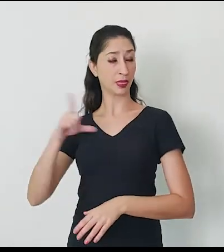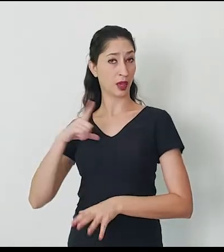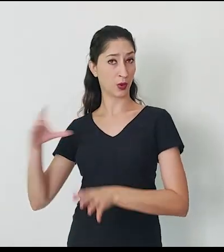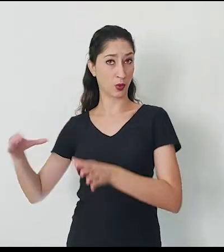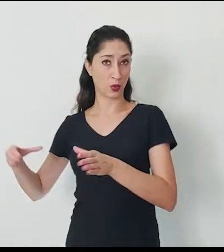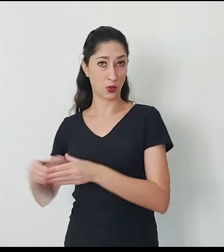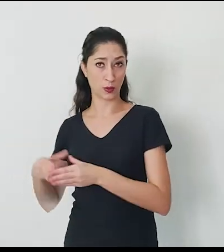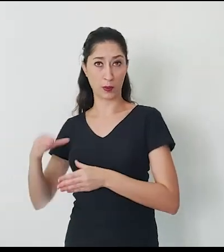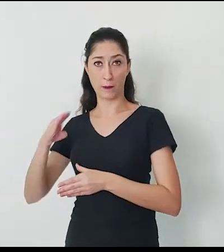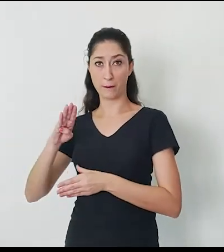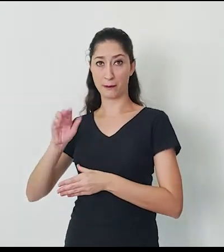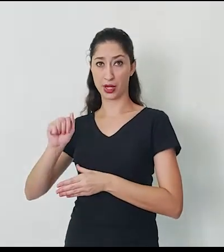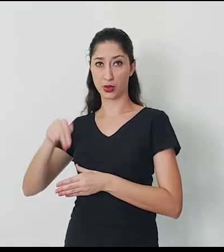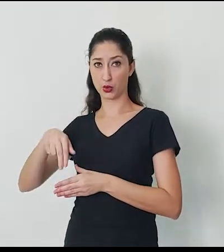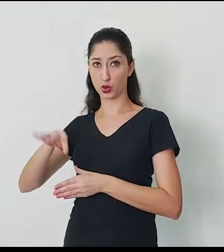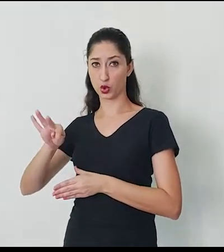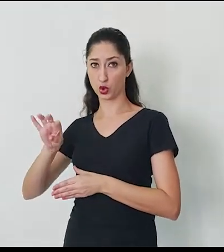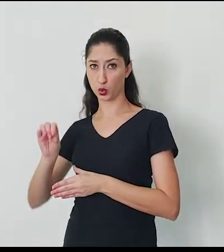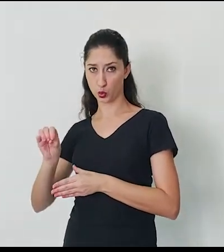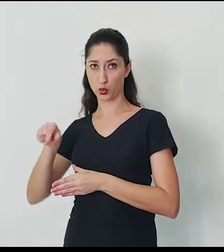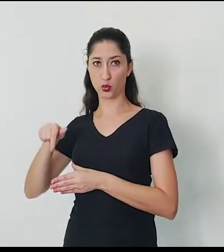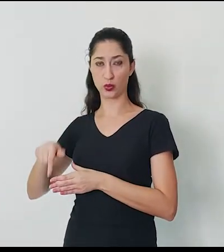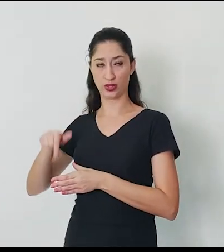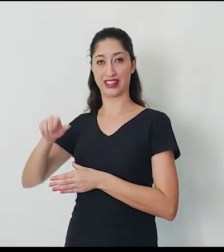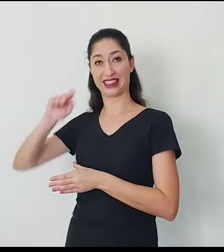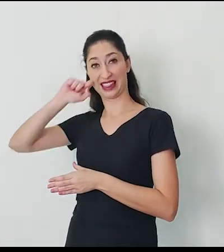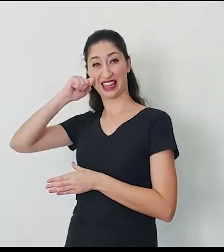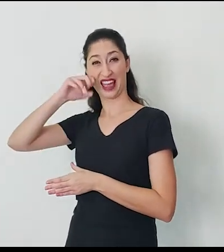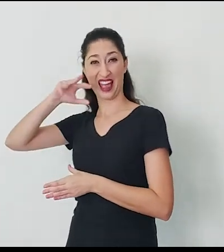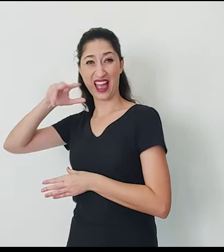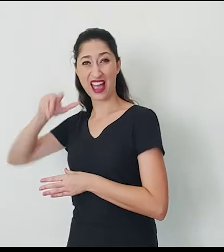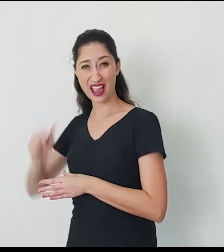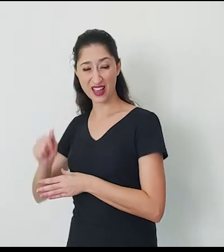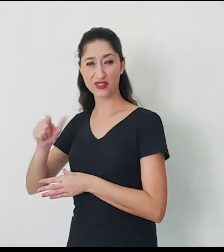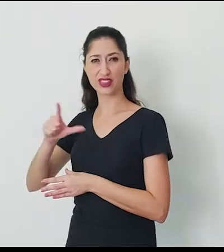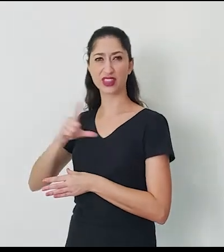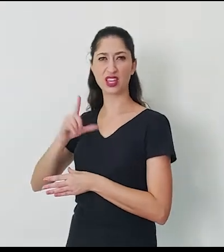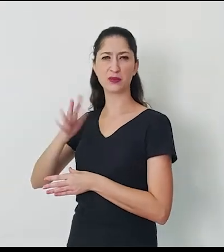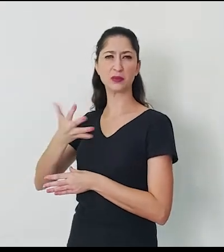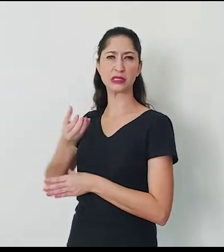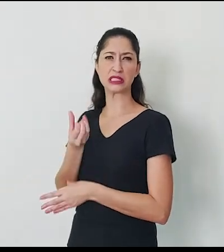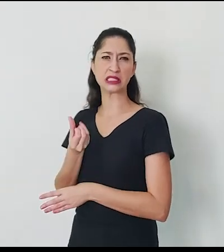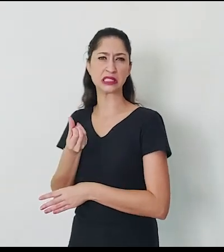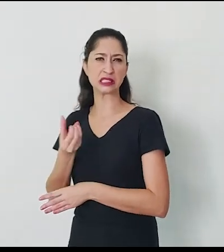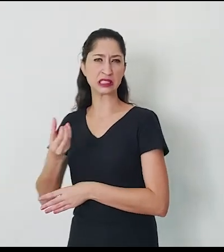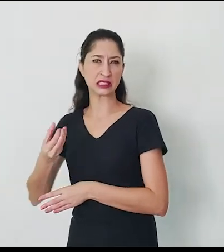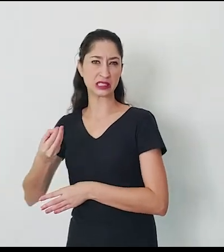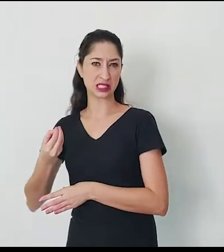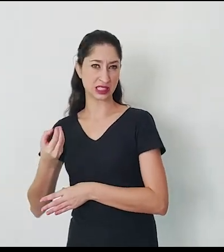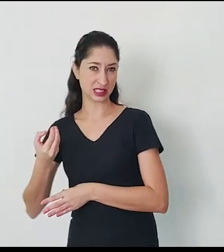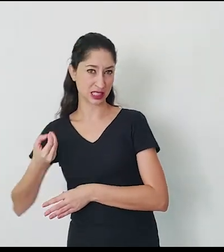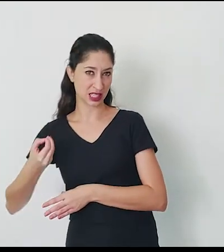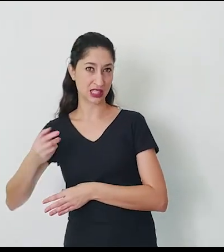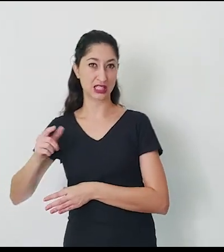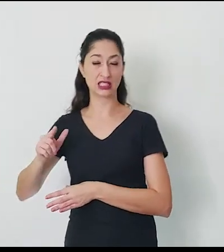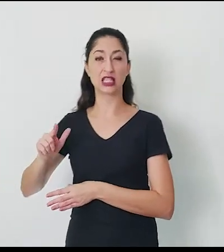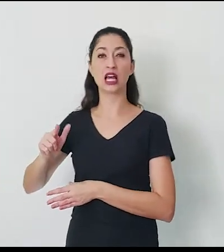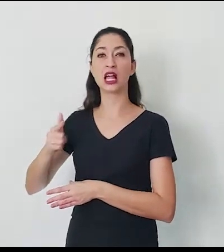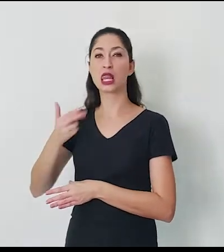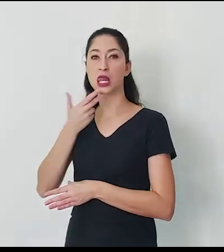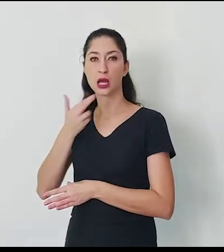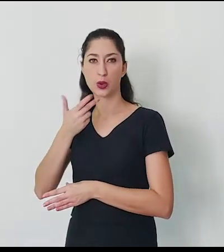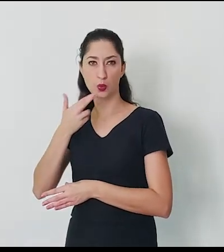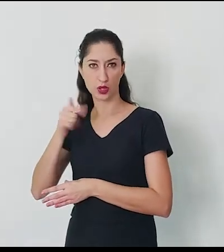com o grupo Banto, que é um grupo étnico-linguístico da África, que tem mais de 600 línguas por